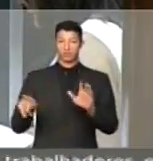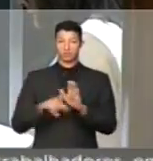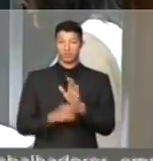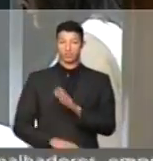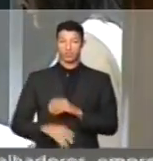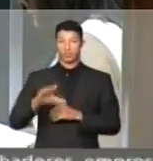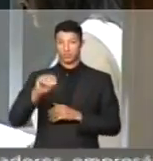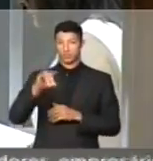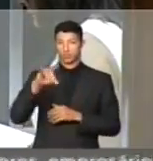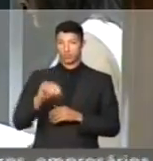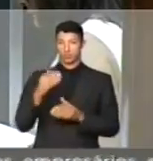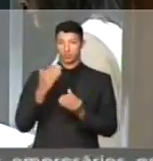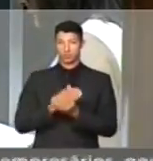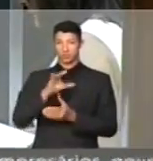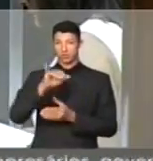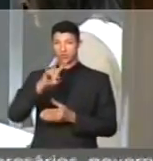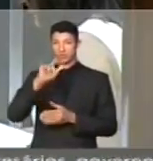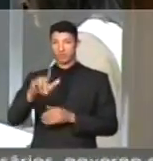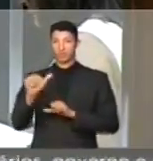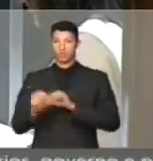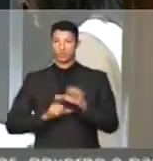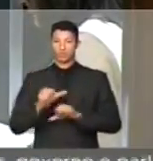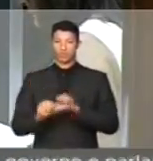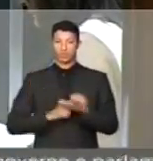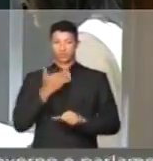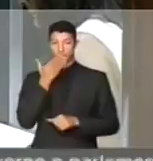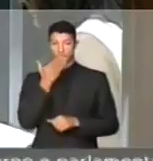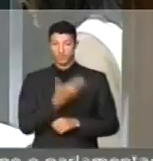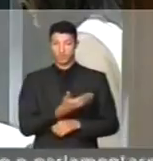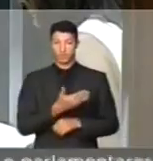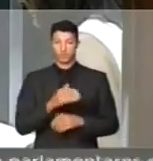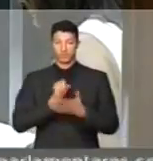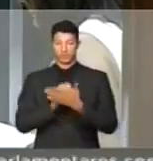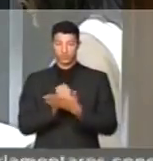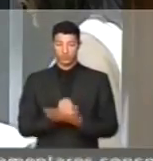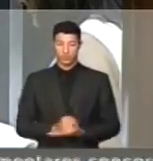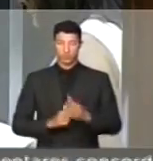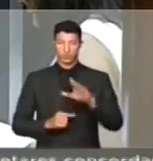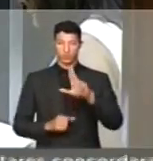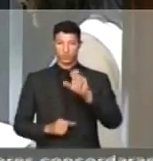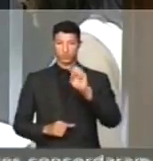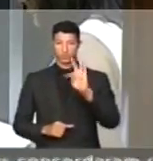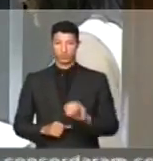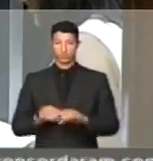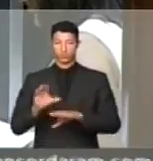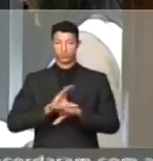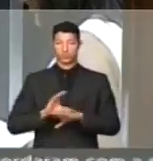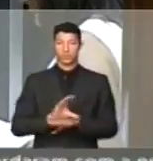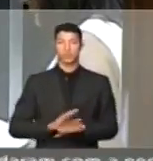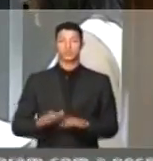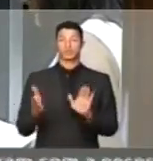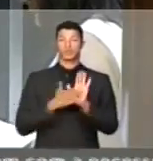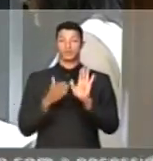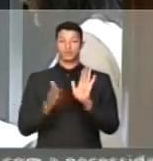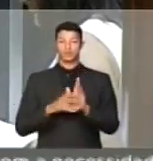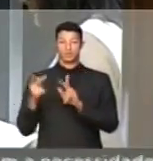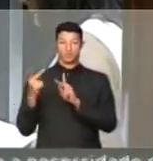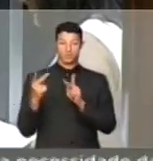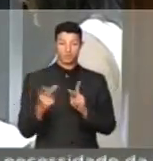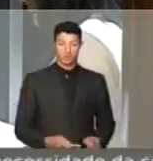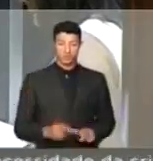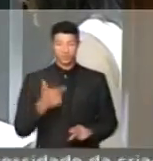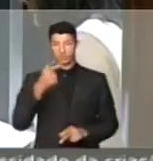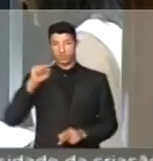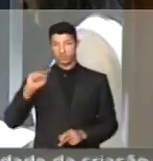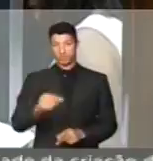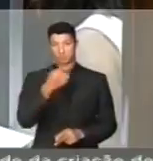pelo Código de Processo Civil, alteramos a modalidade de controle de constitucionalidade abstrato, prevista no projeto